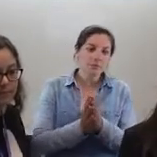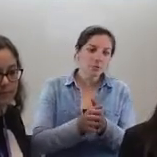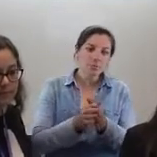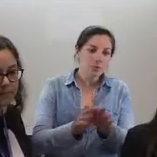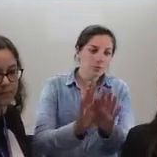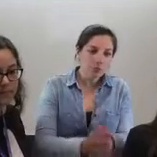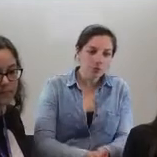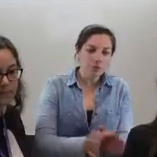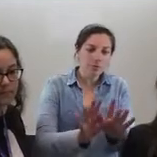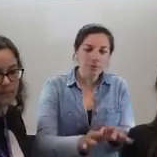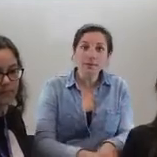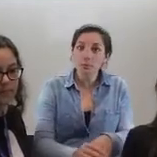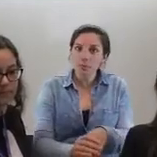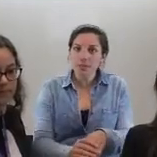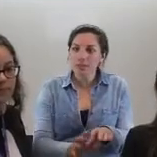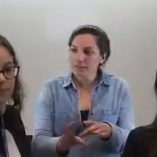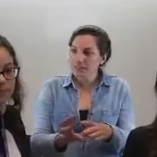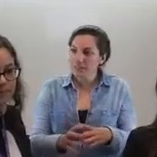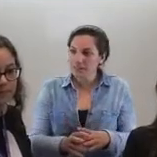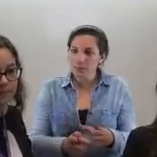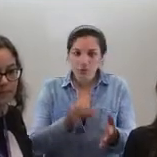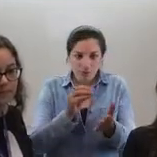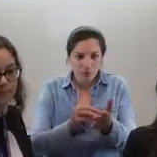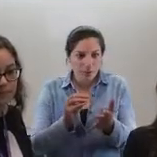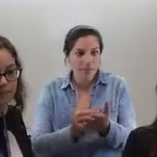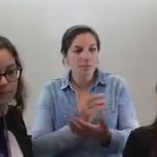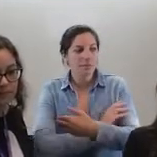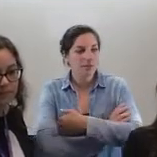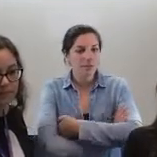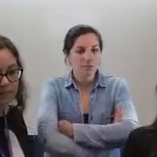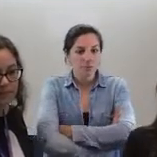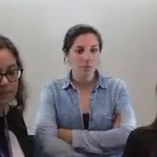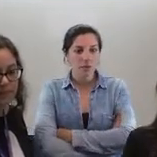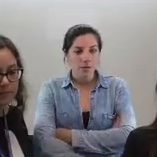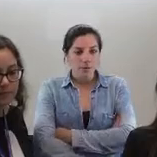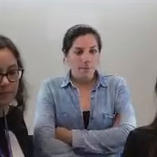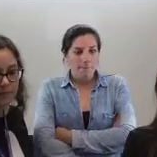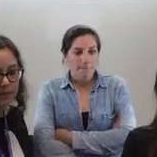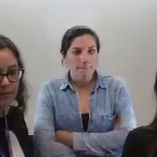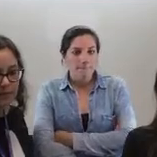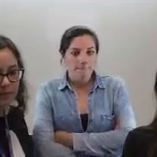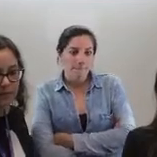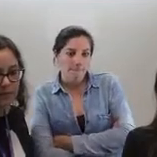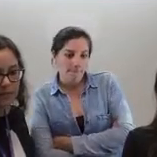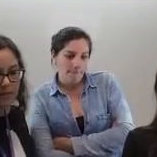uma questão sobre construtivismo, faz a busca aí, facilita, né? Porque aí você localiza mais fácil.